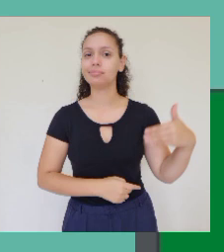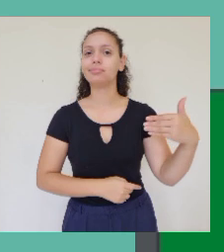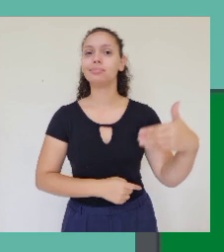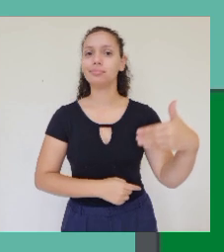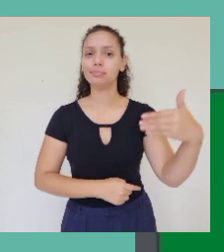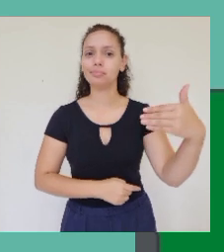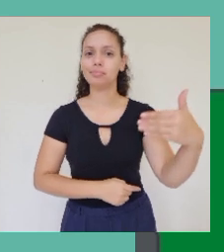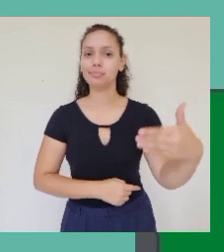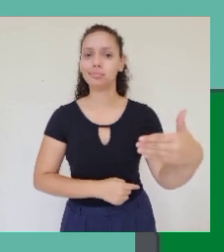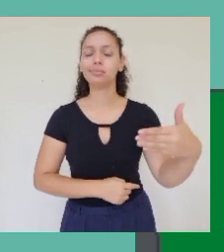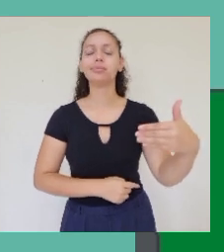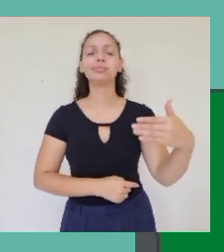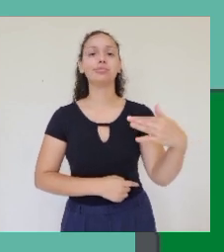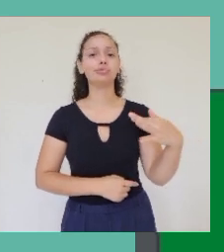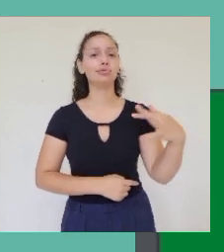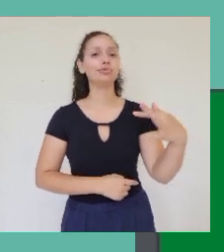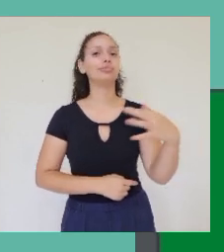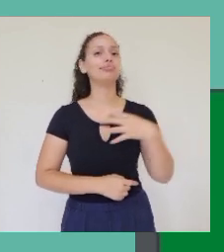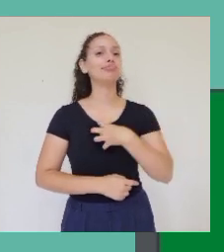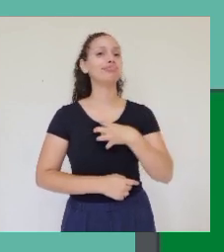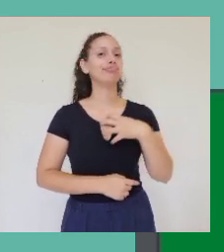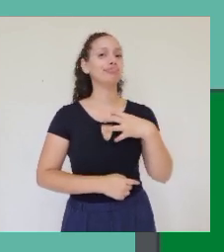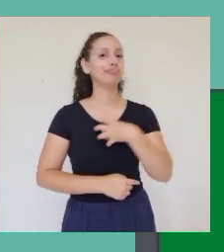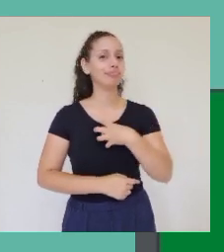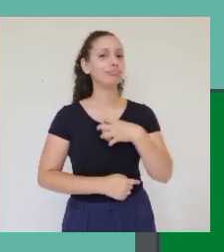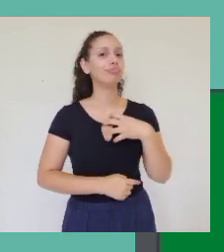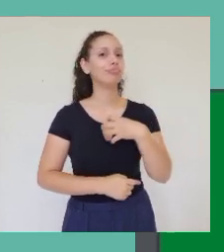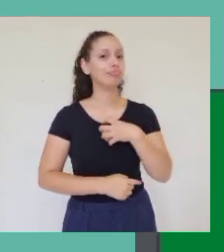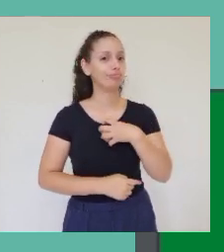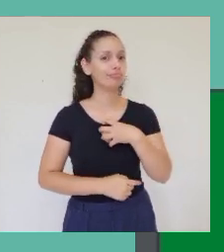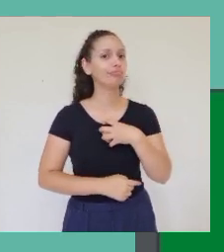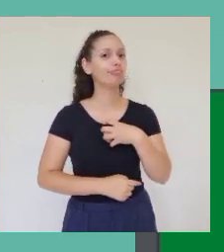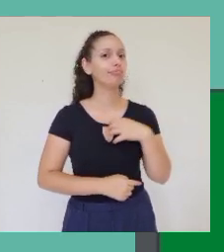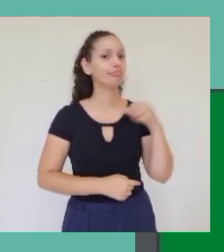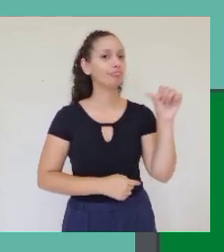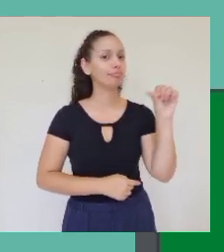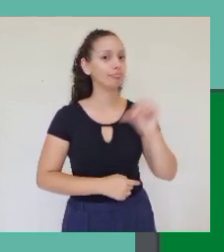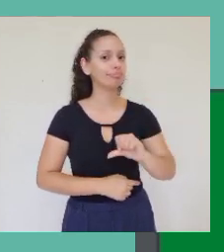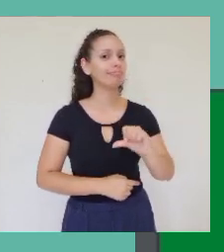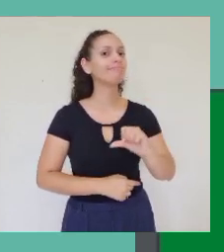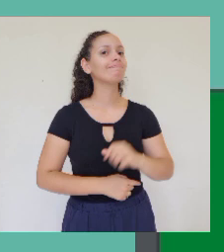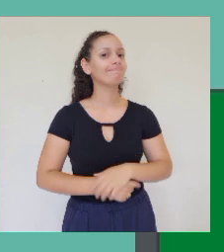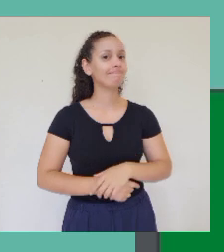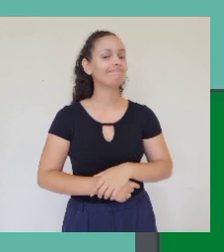indivíduo já começa a apresentar muitas alterações. É lógico, pessoal,